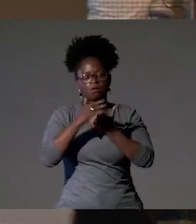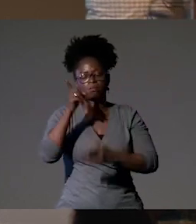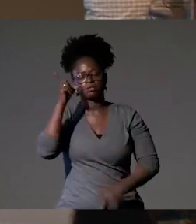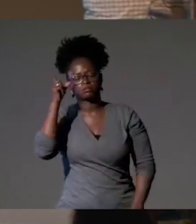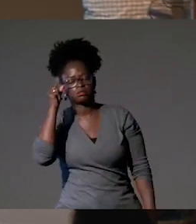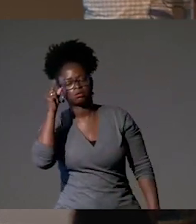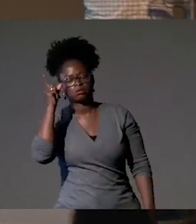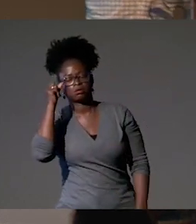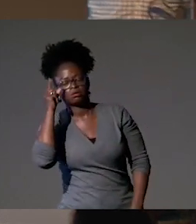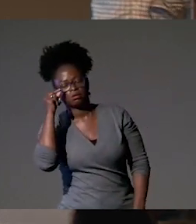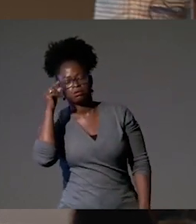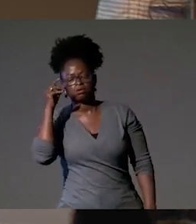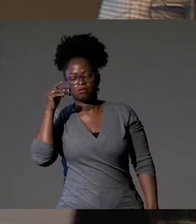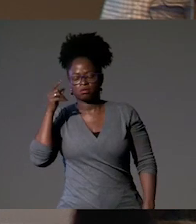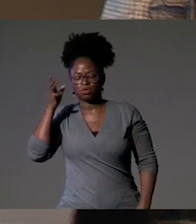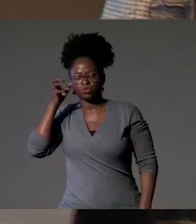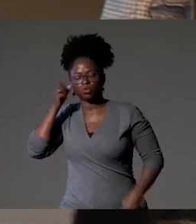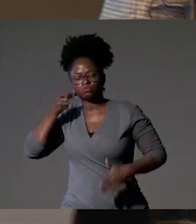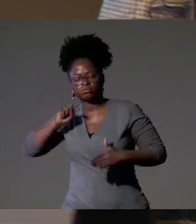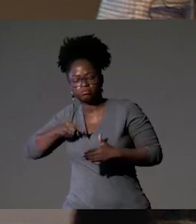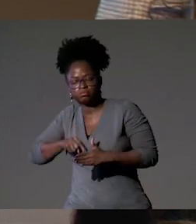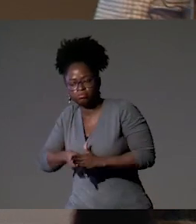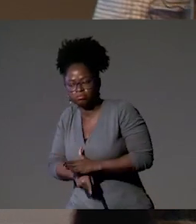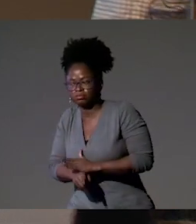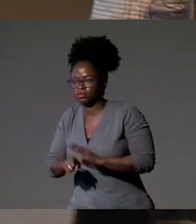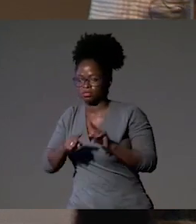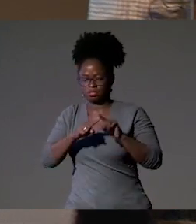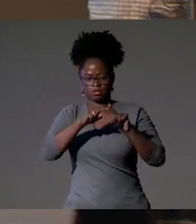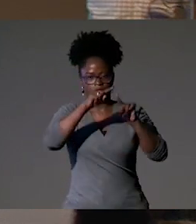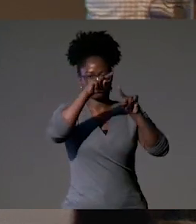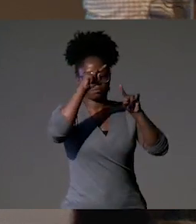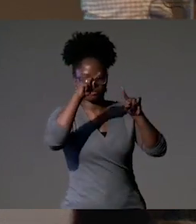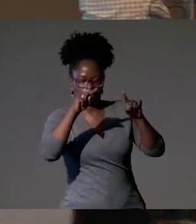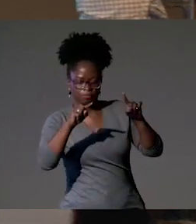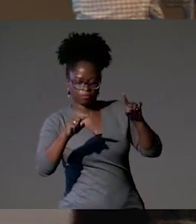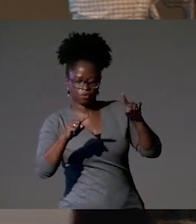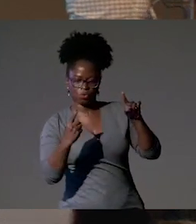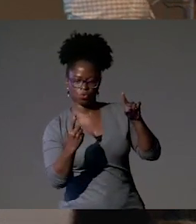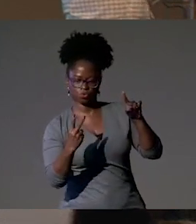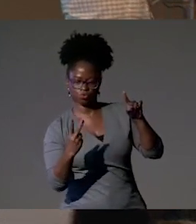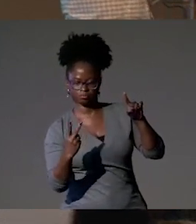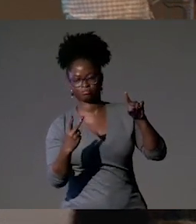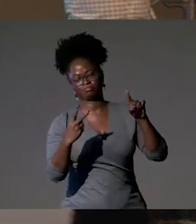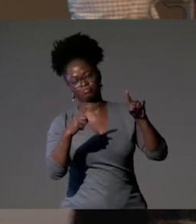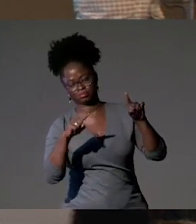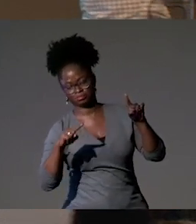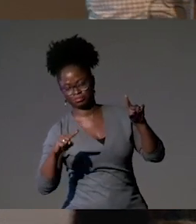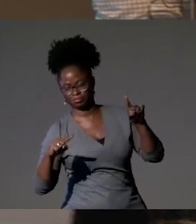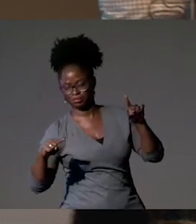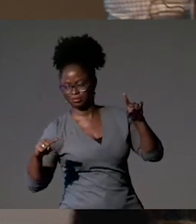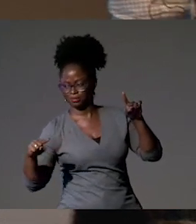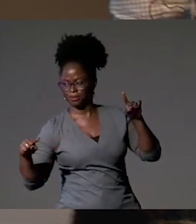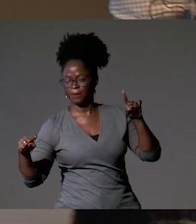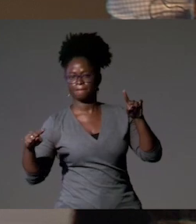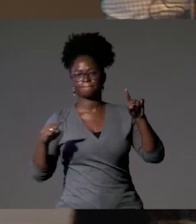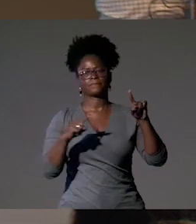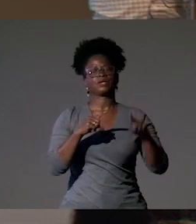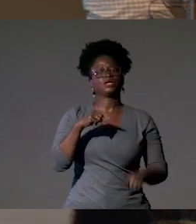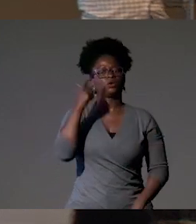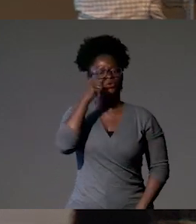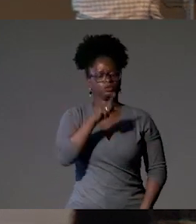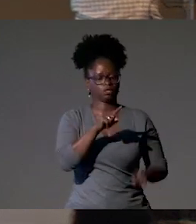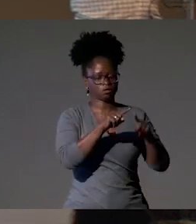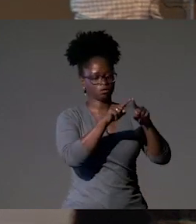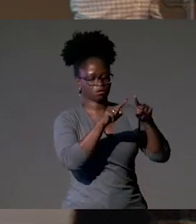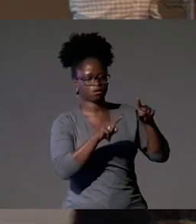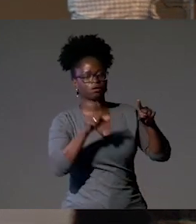ela começa a aprofundar o sono. É quando esse tracinho começa a descer. Então, ela chega ali. 1, 2, são fases do sono. O 1 é quando a pessoa começa